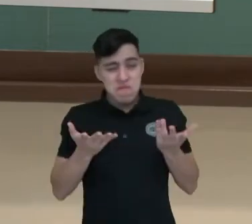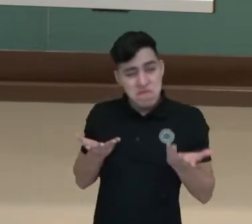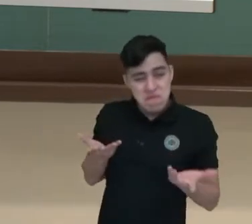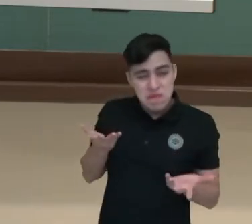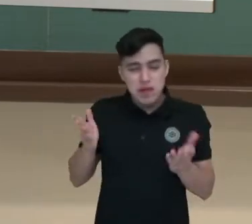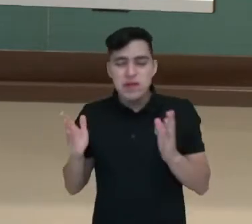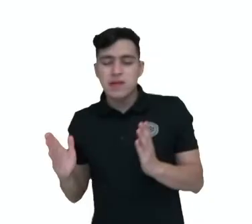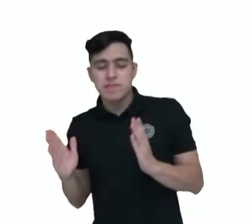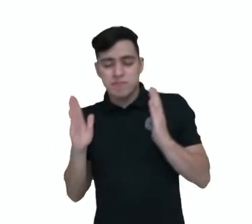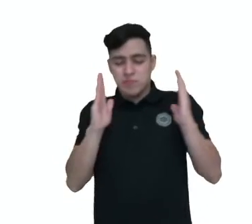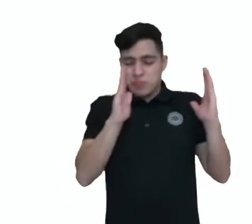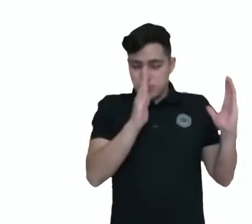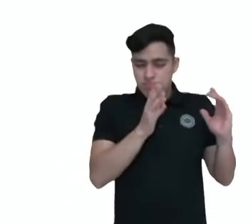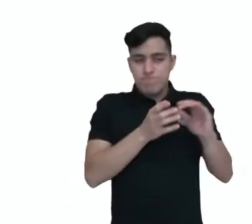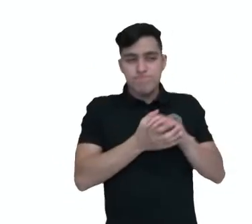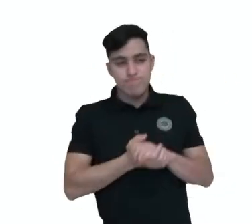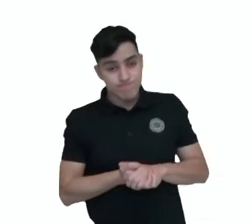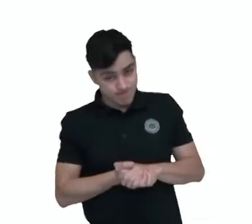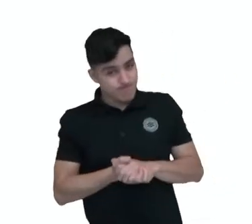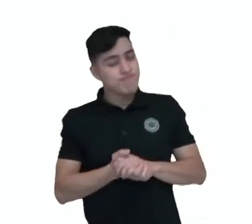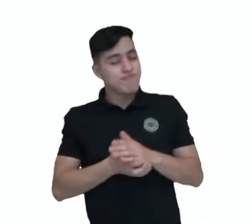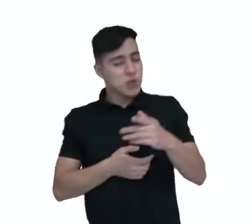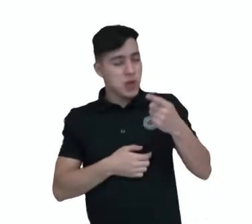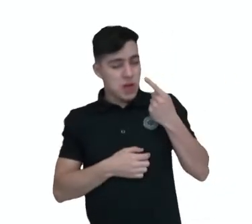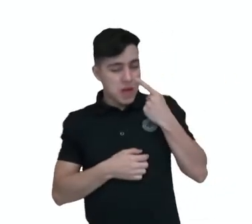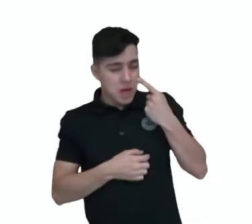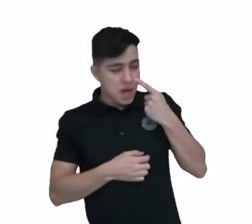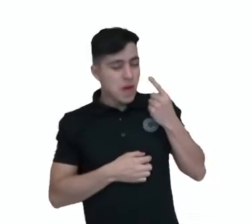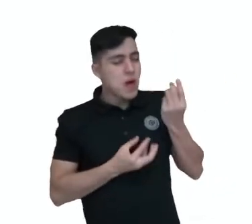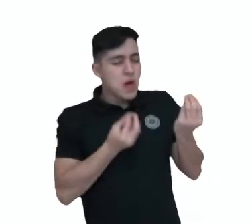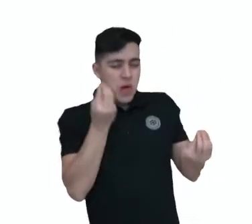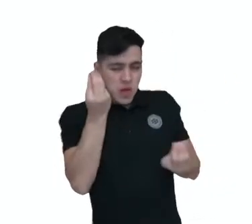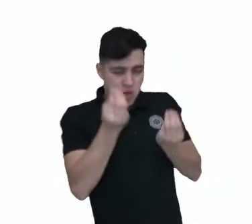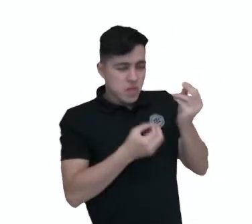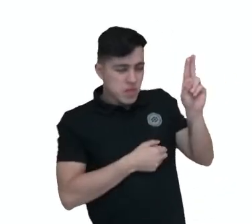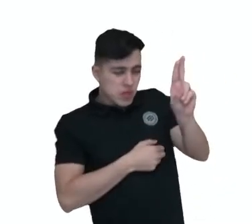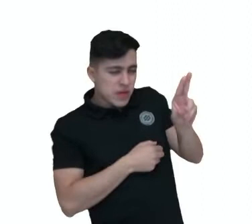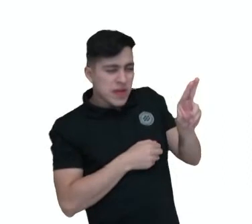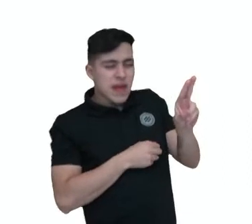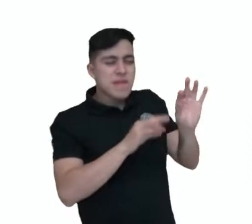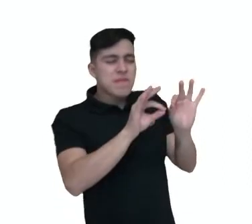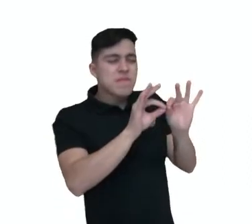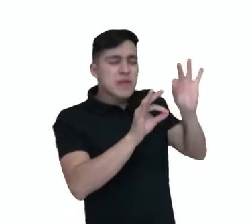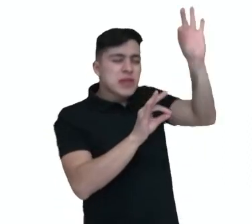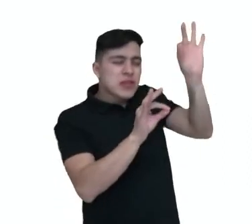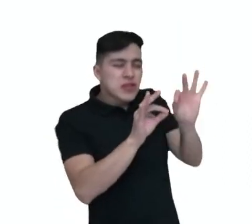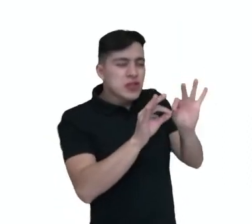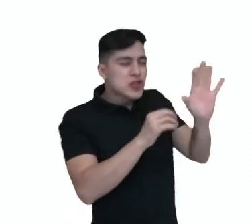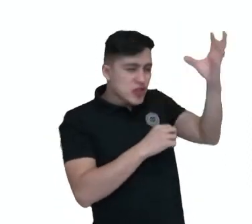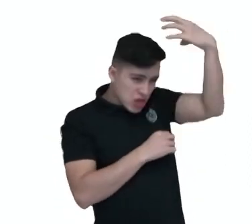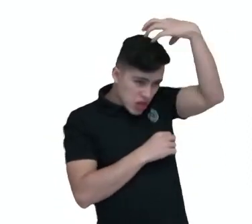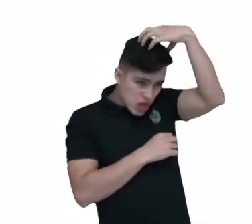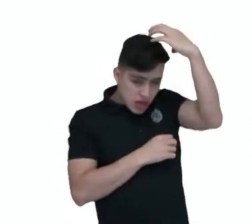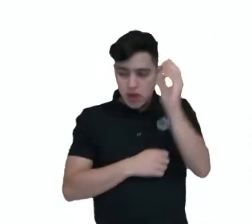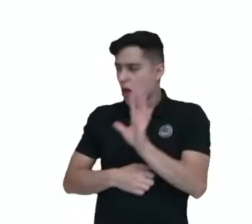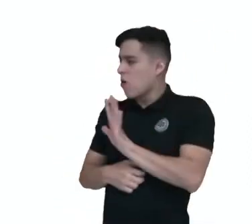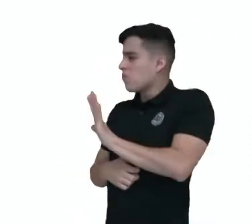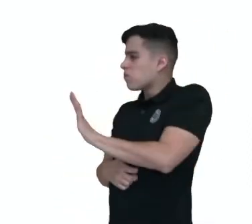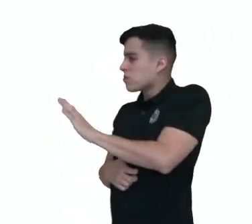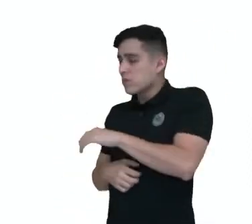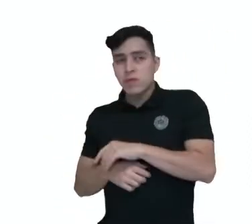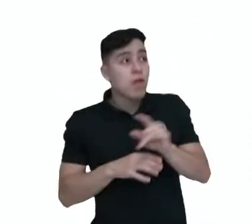Porque o fato de utilizarem as medidas do corpo de um rei não caracterizava um